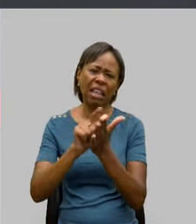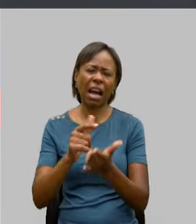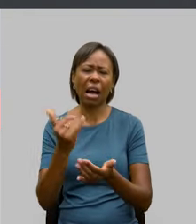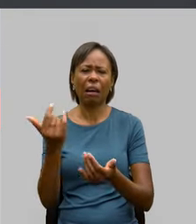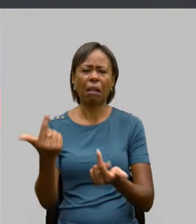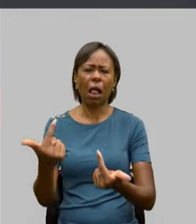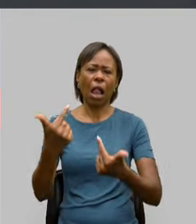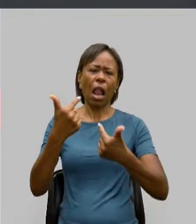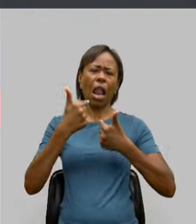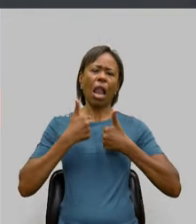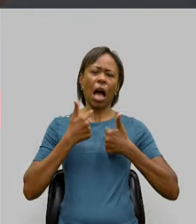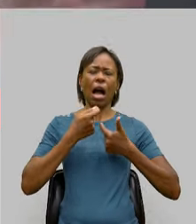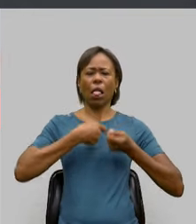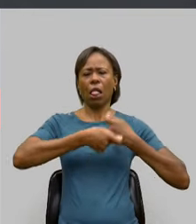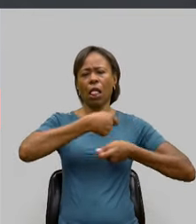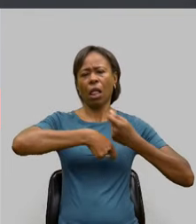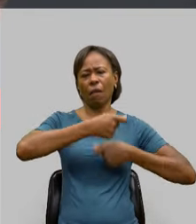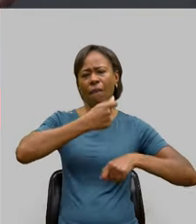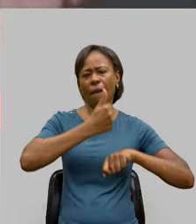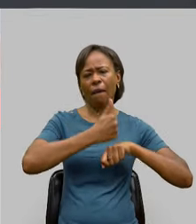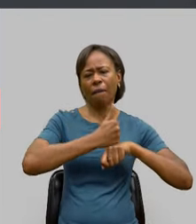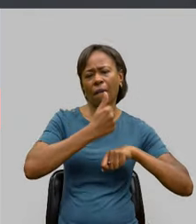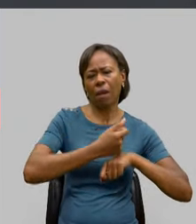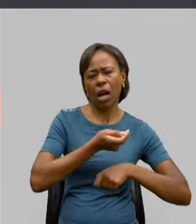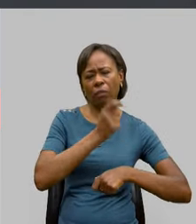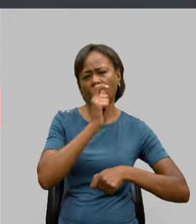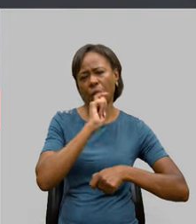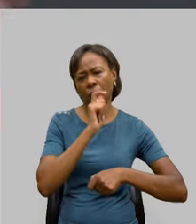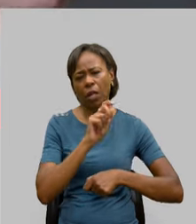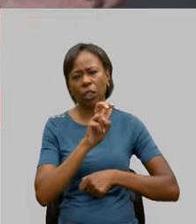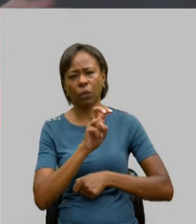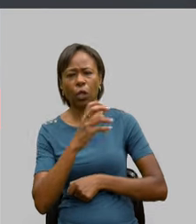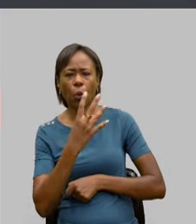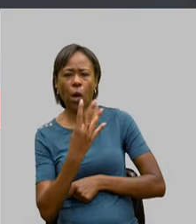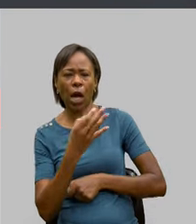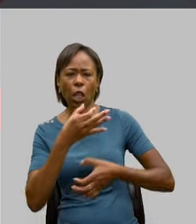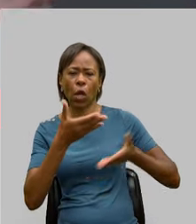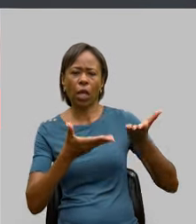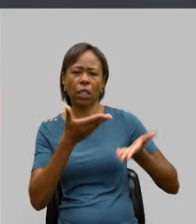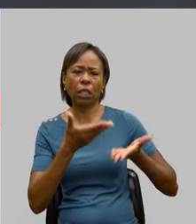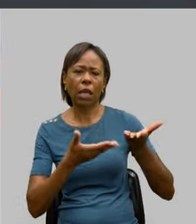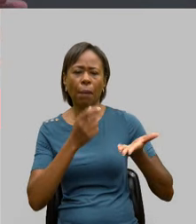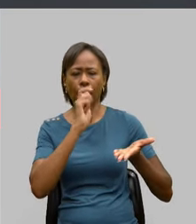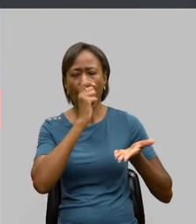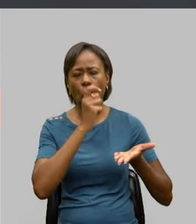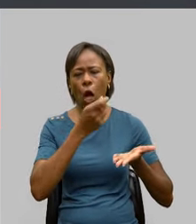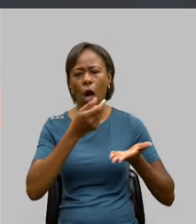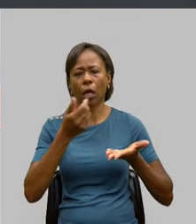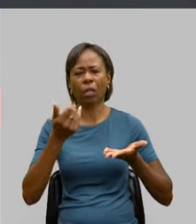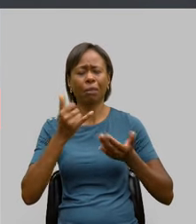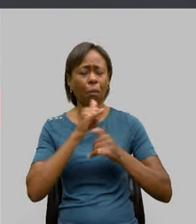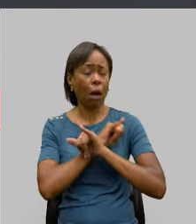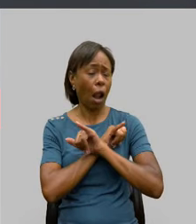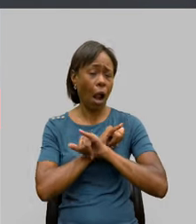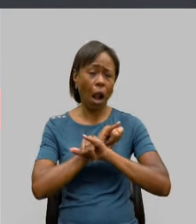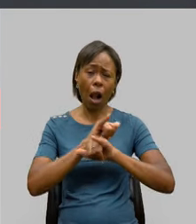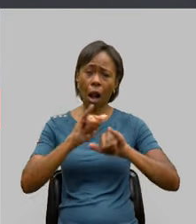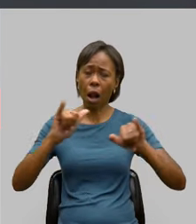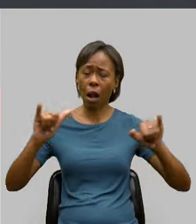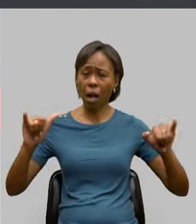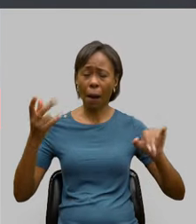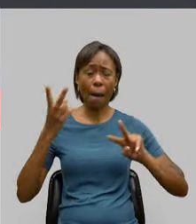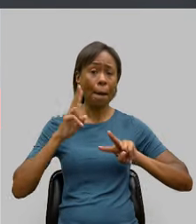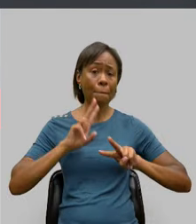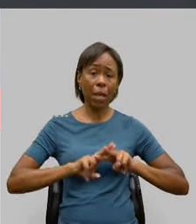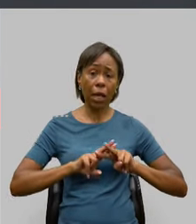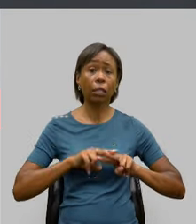com 54 kg de maconha preso não sei o quê meu F meu marido foi preso